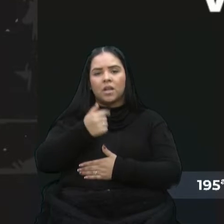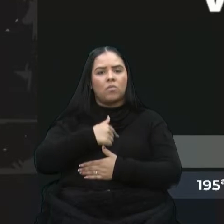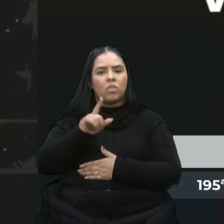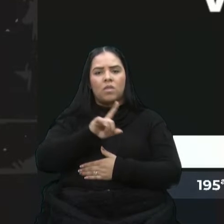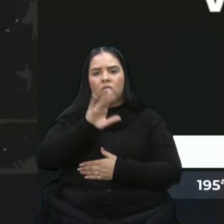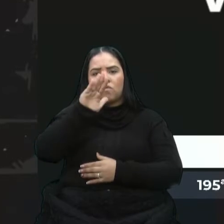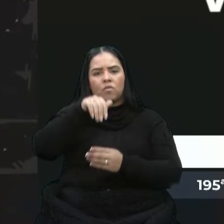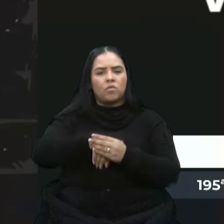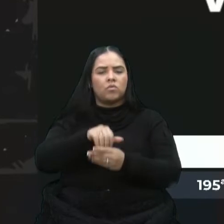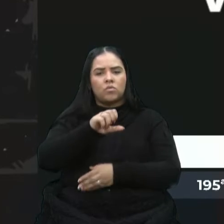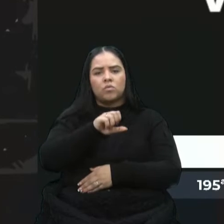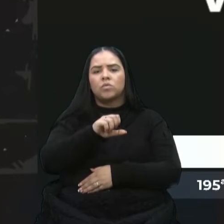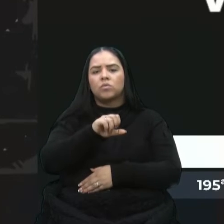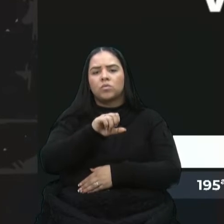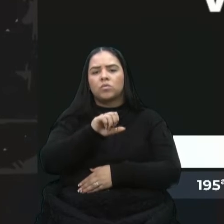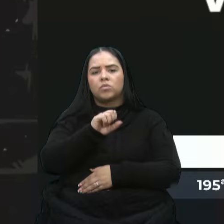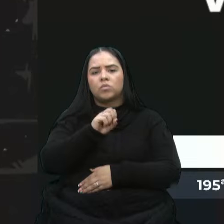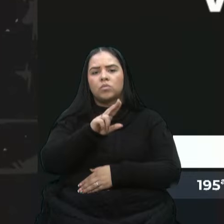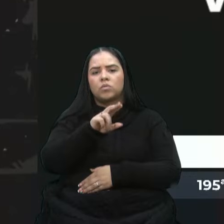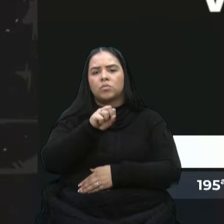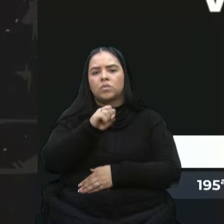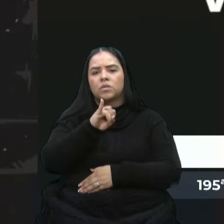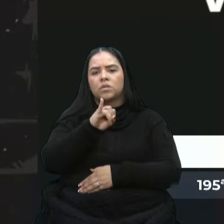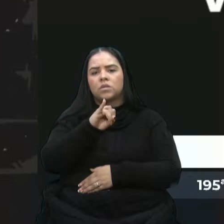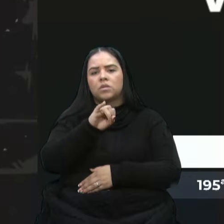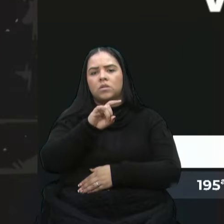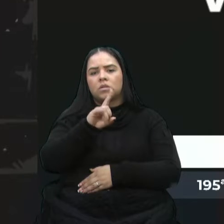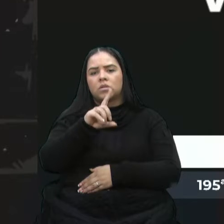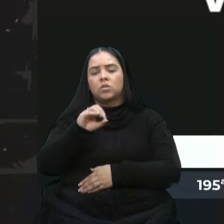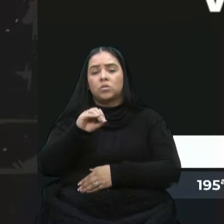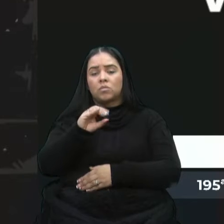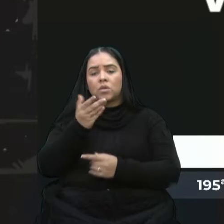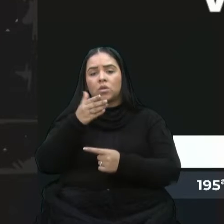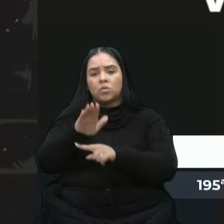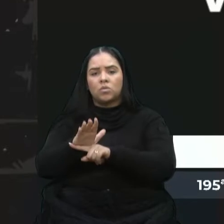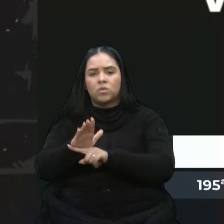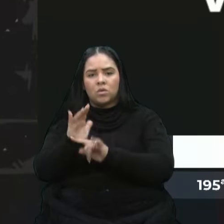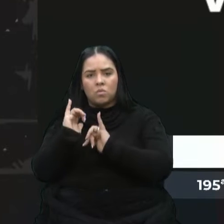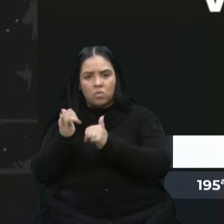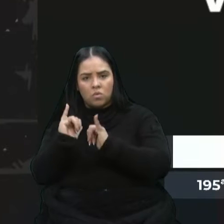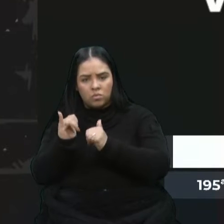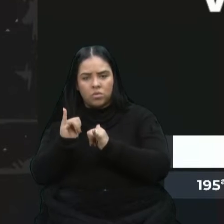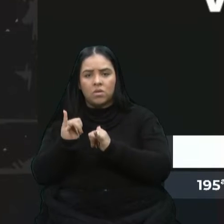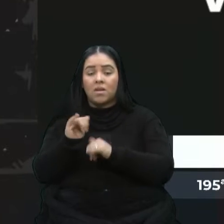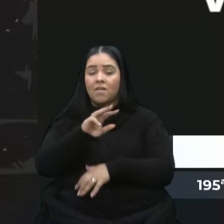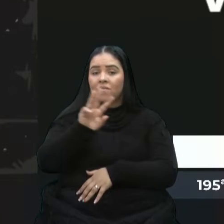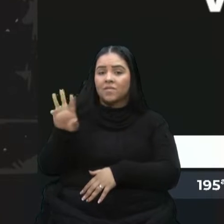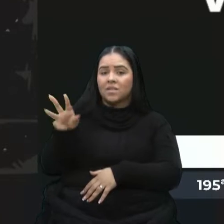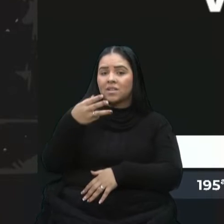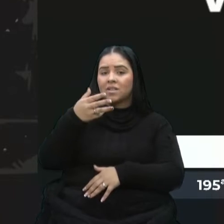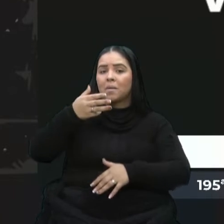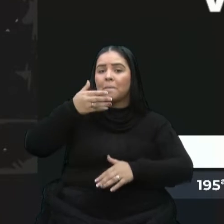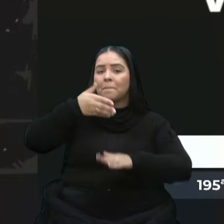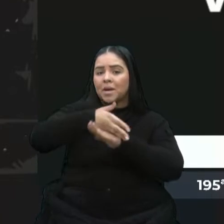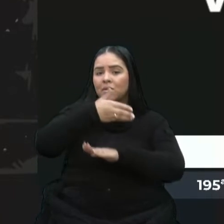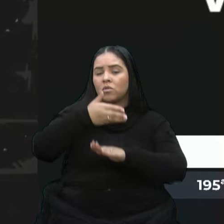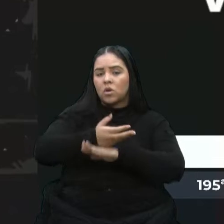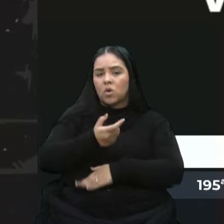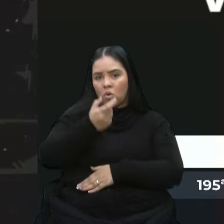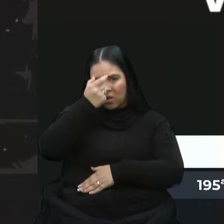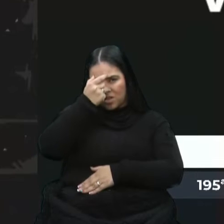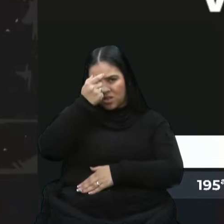mais subsídio a favor hoje do transporte coletivo. E outra coisa, a Visat participou consciente do